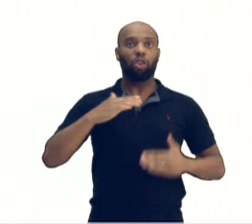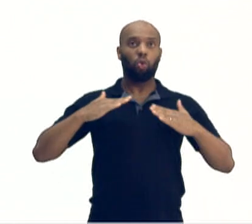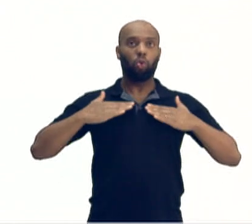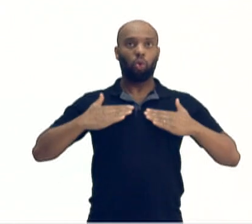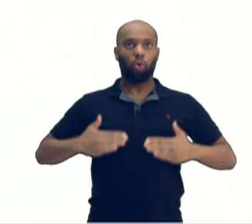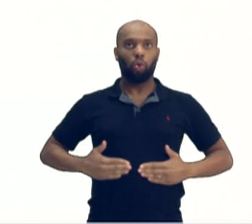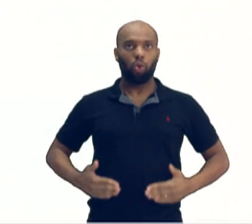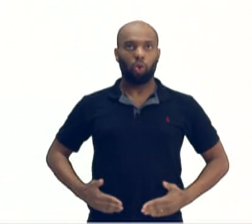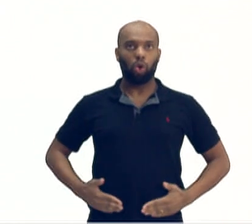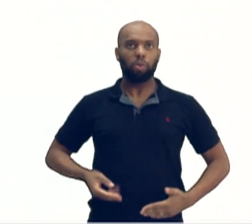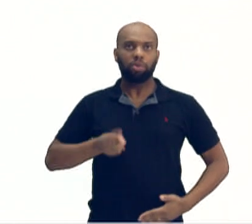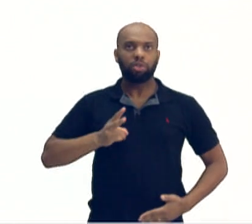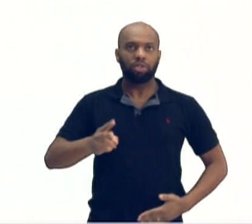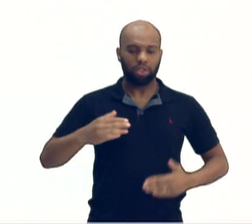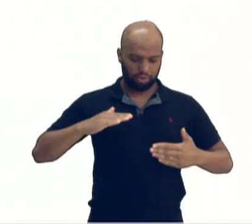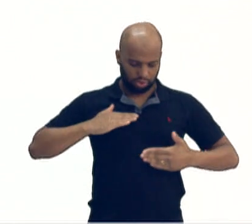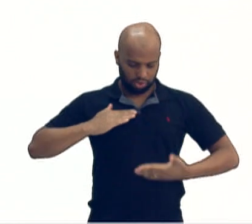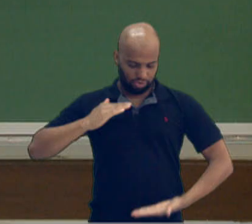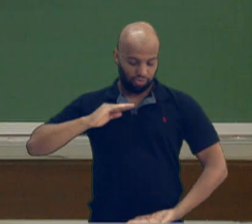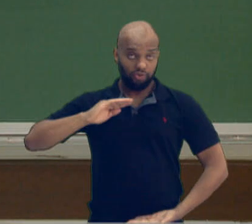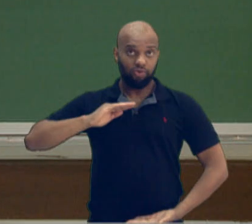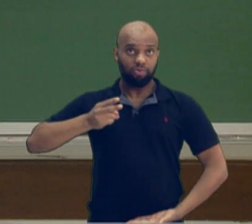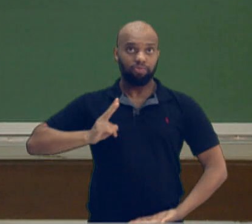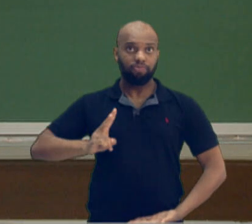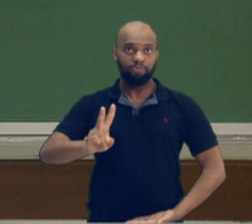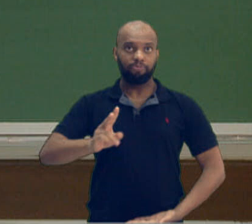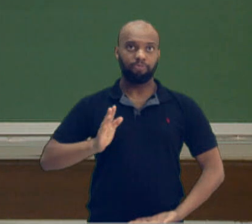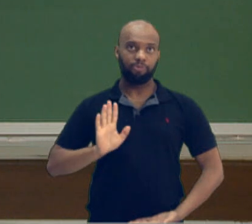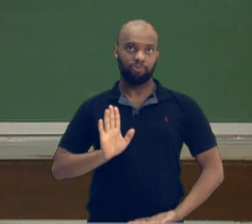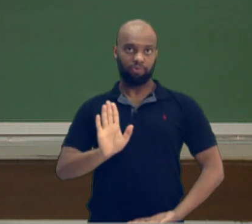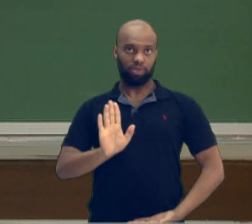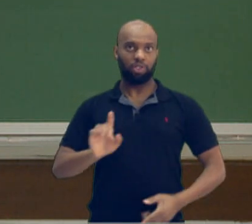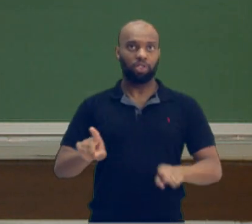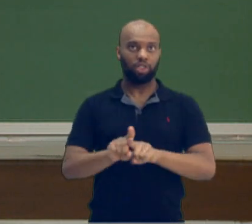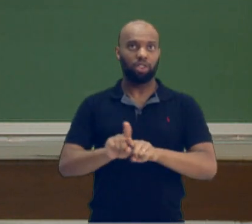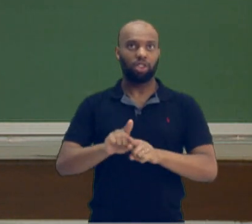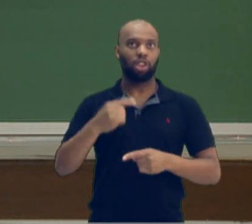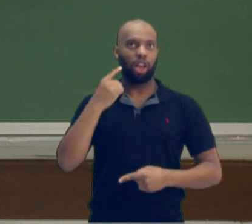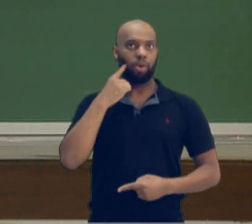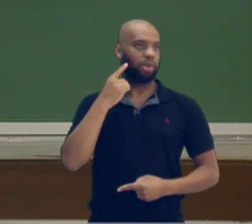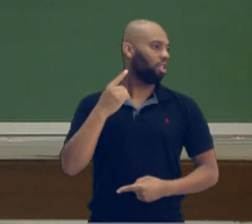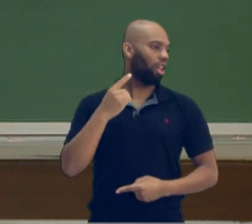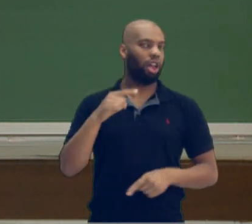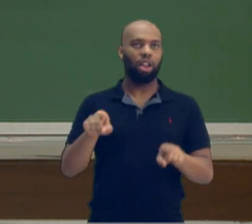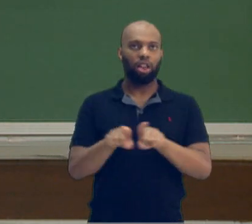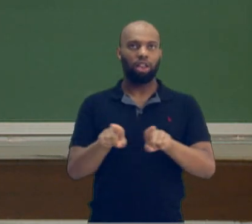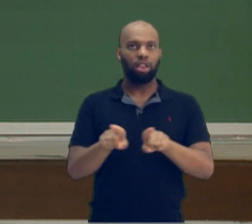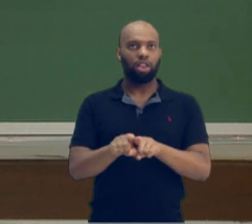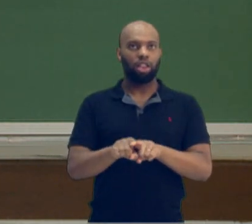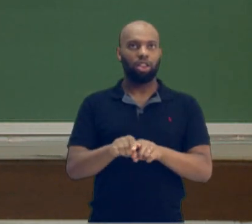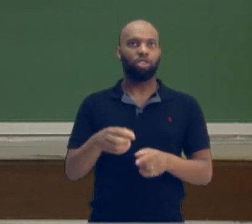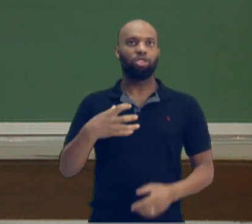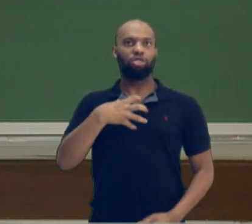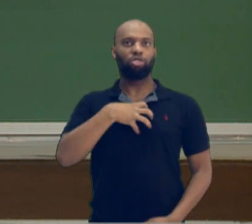de frente, a cabeça para o lado, né? Então, e o olhar para frente. Então, dá para a gente brincar aqui,